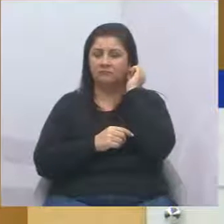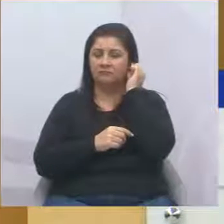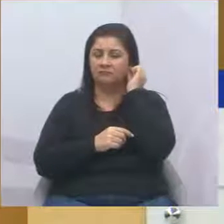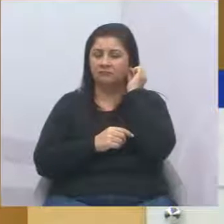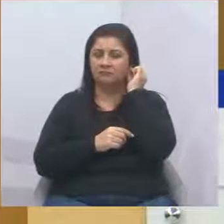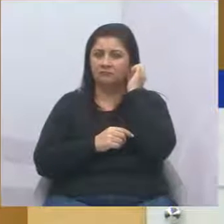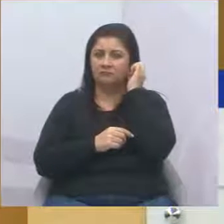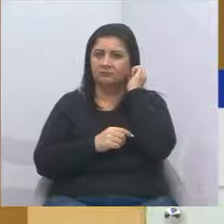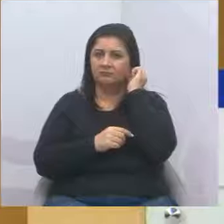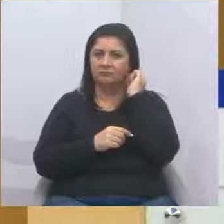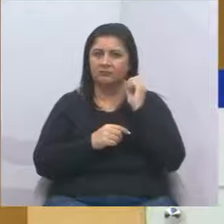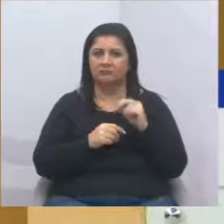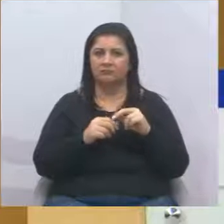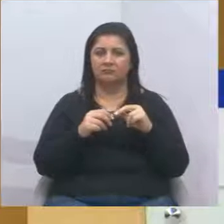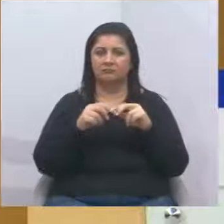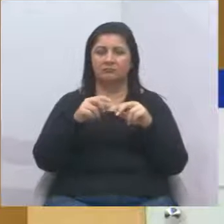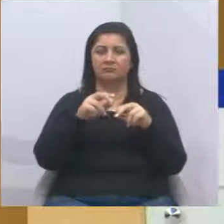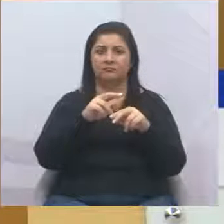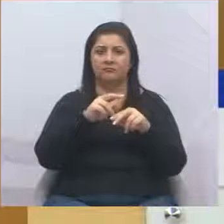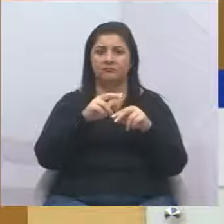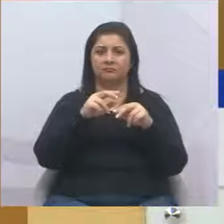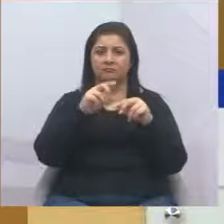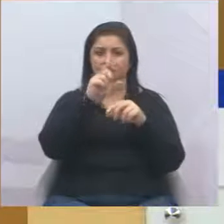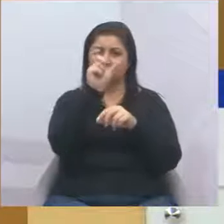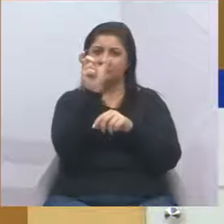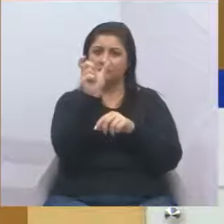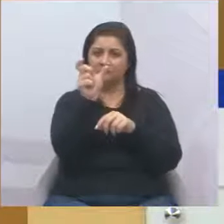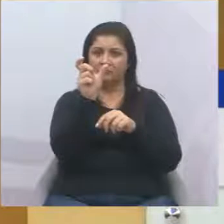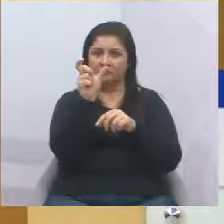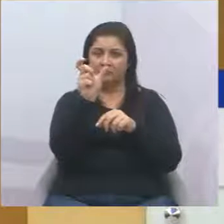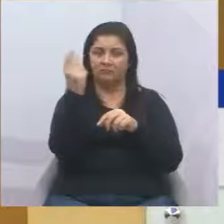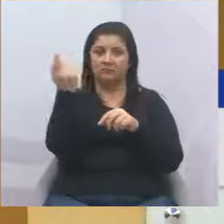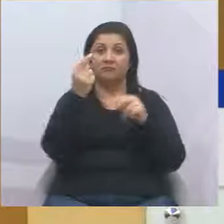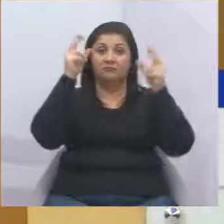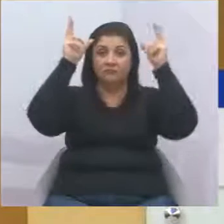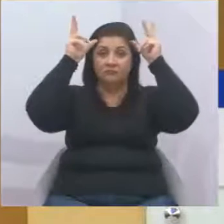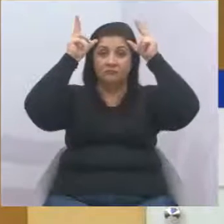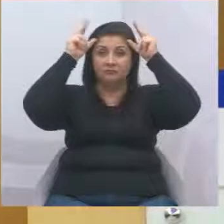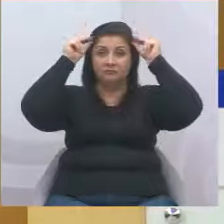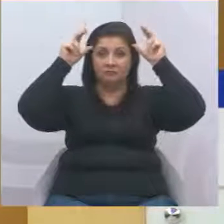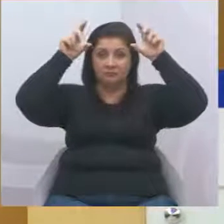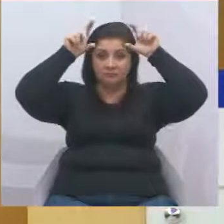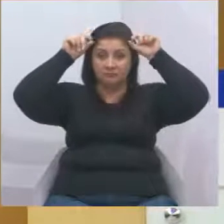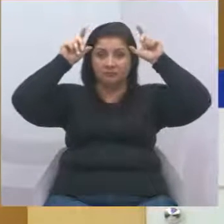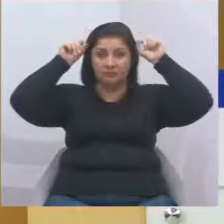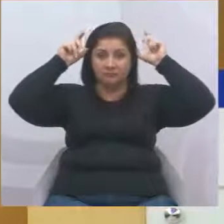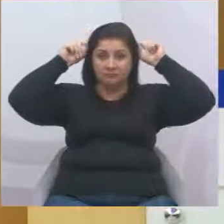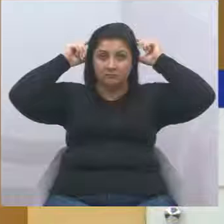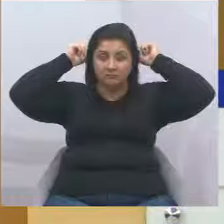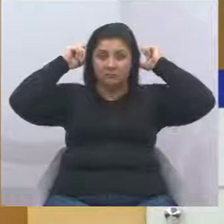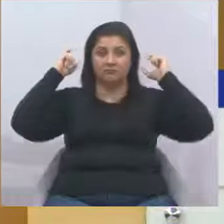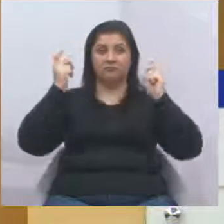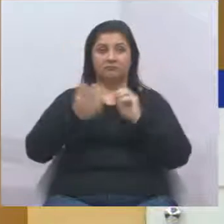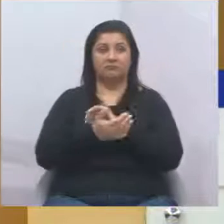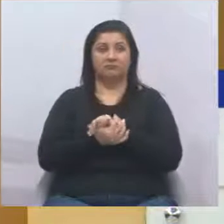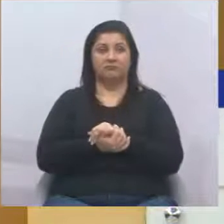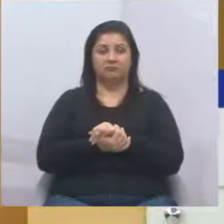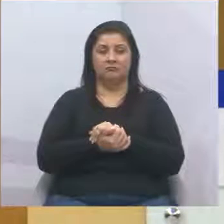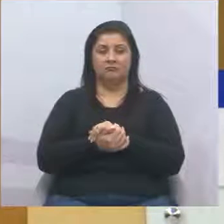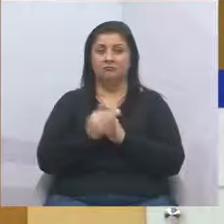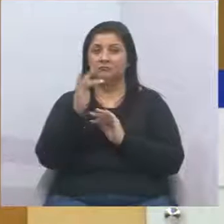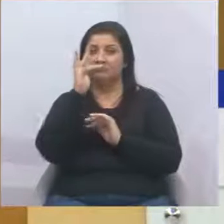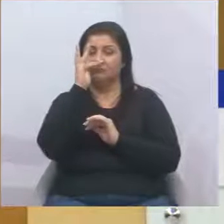da palavra grega spati, relativa ao cálice em formato de espádice. As